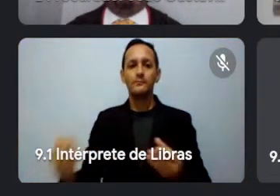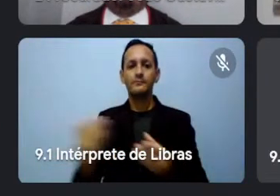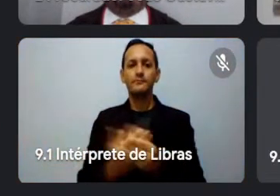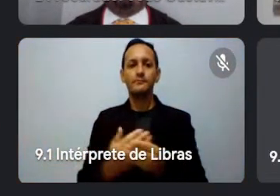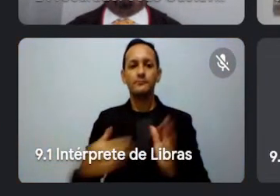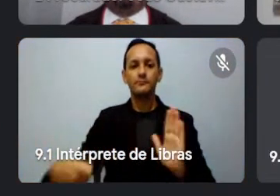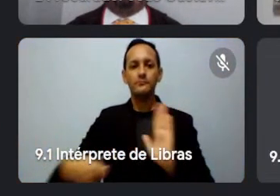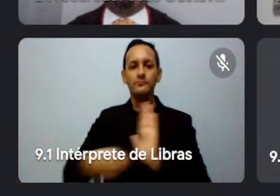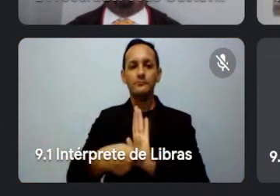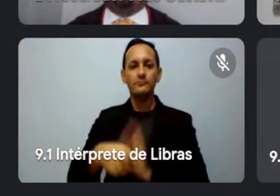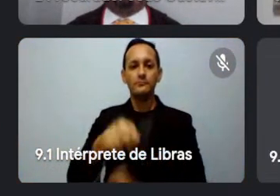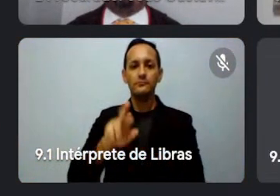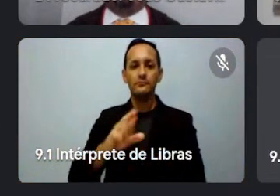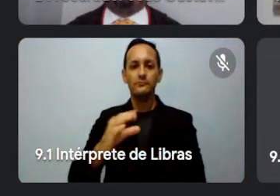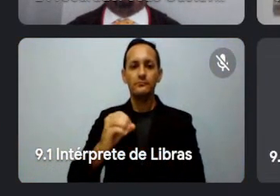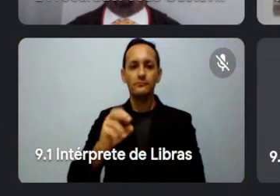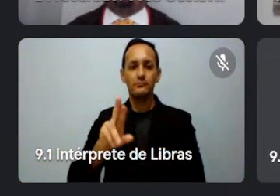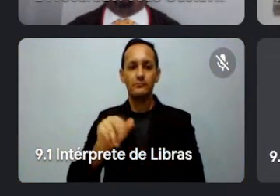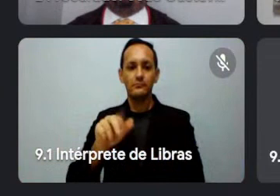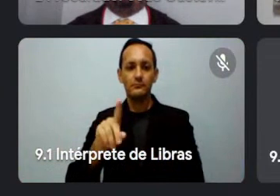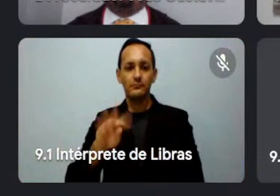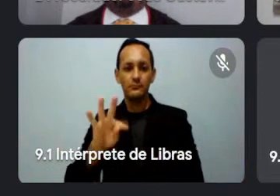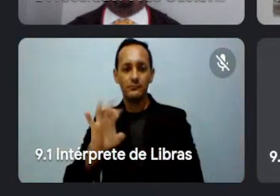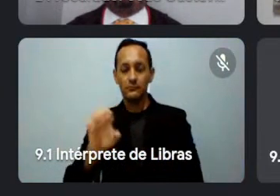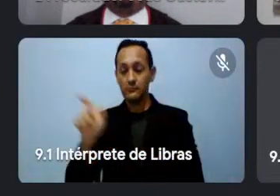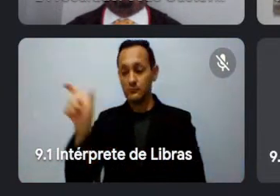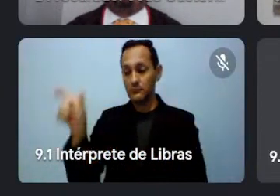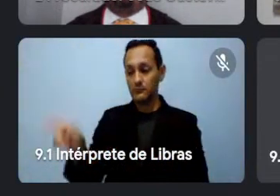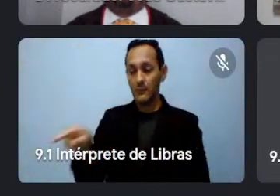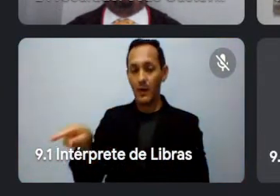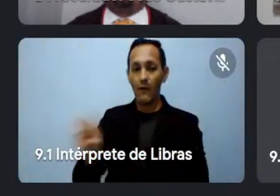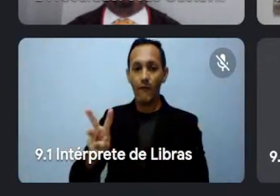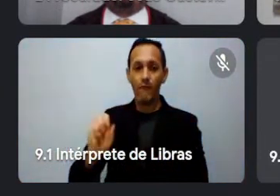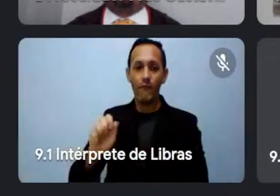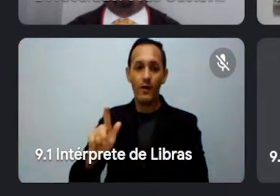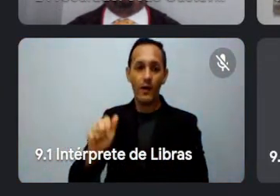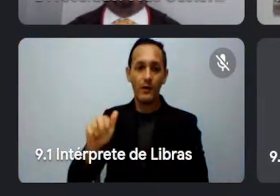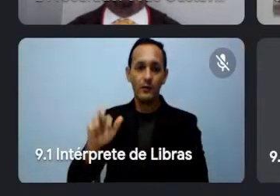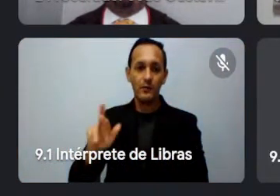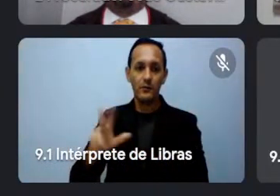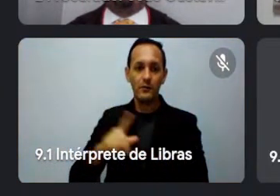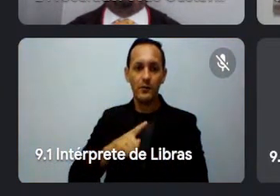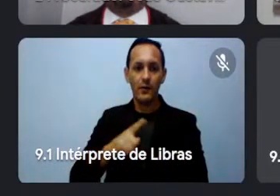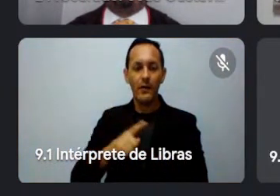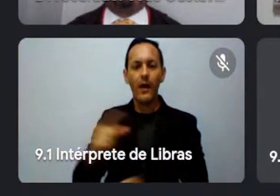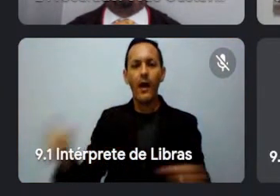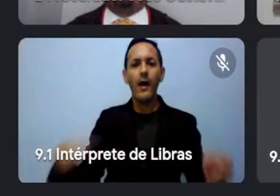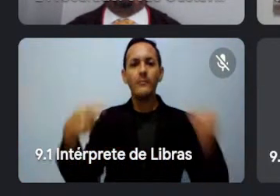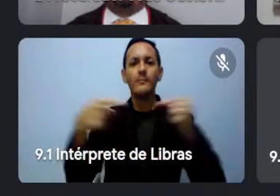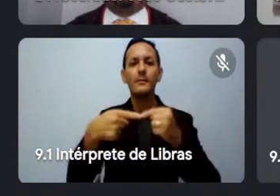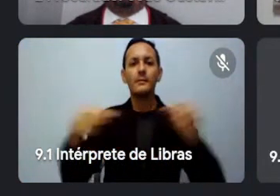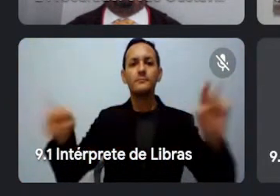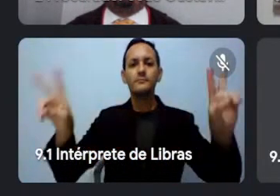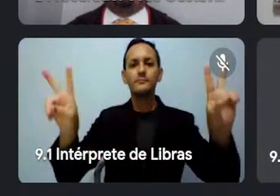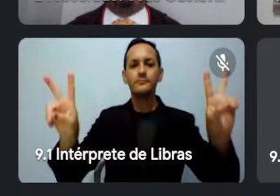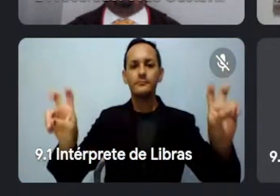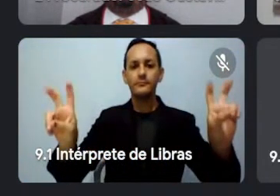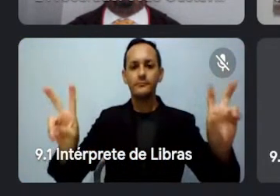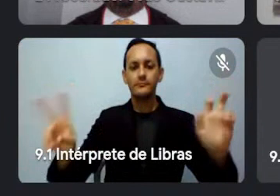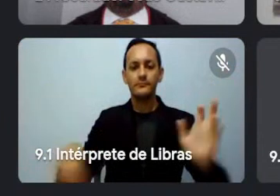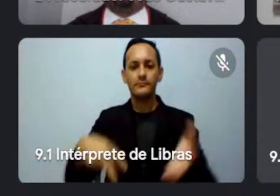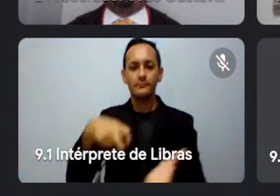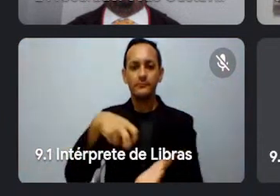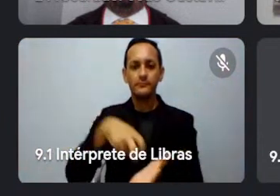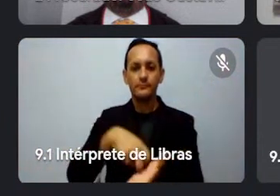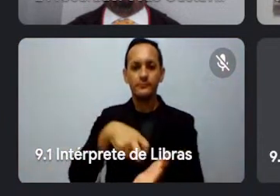Silva e agora passando com relação à dosimetria da pena Elo que consiste consiste